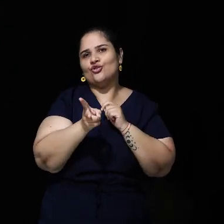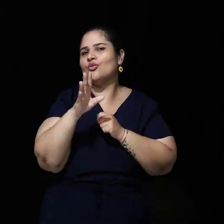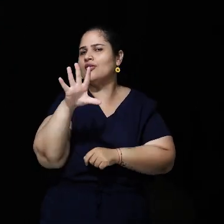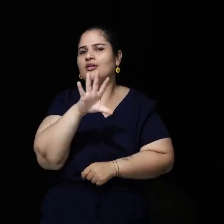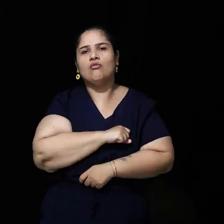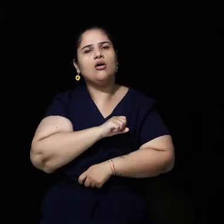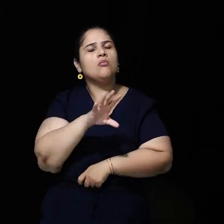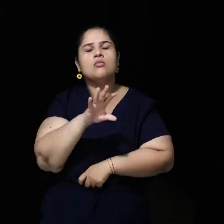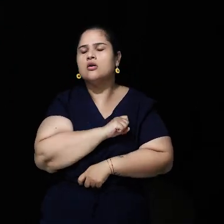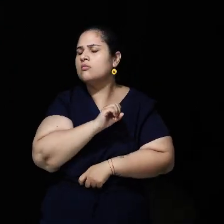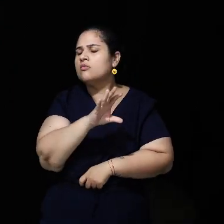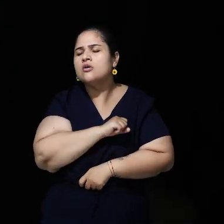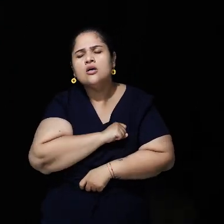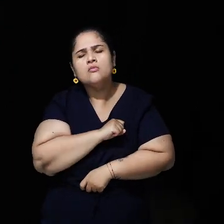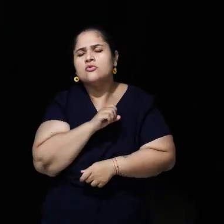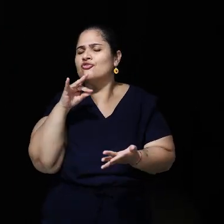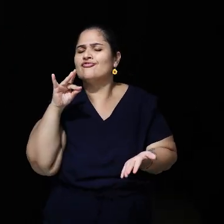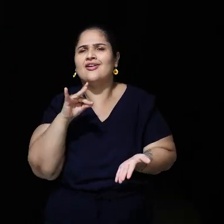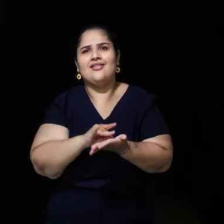muito vocês.